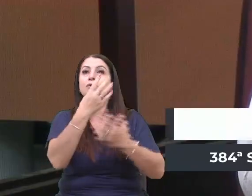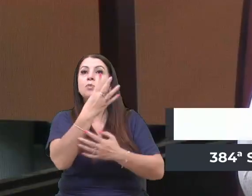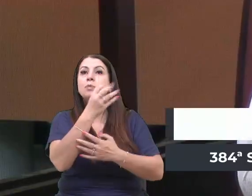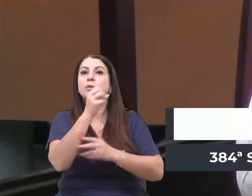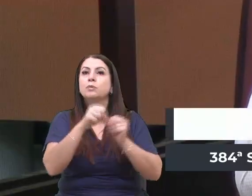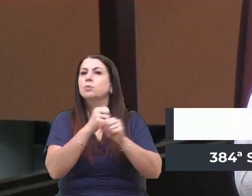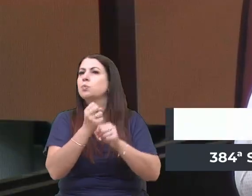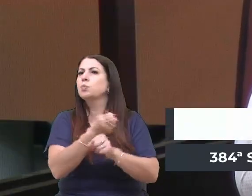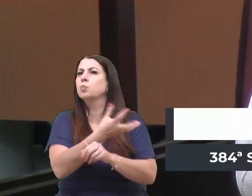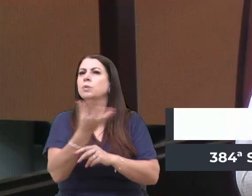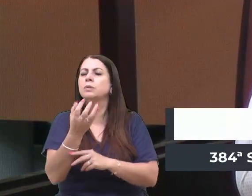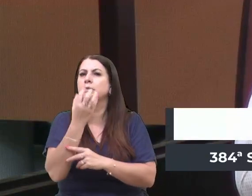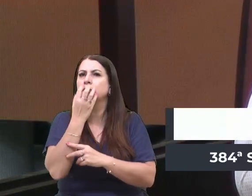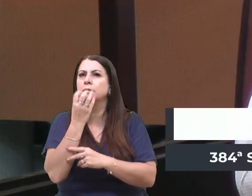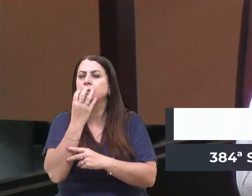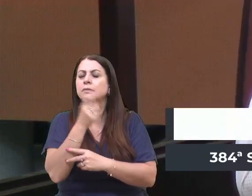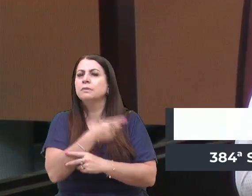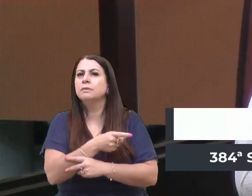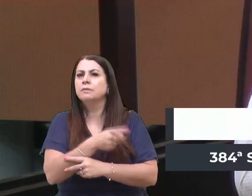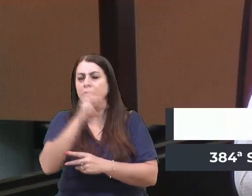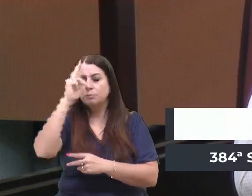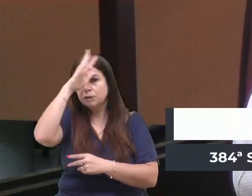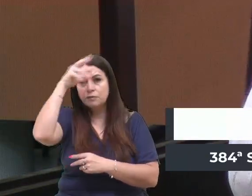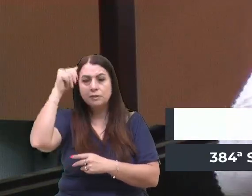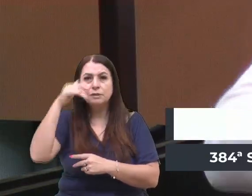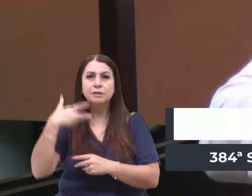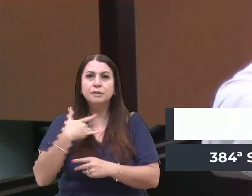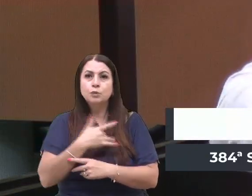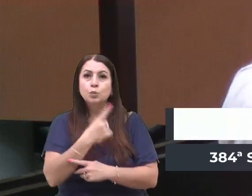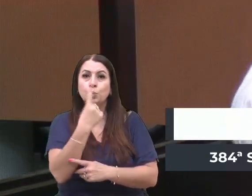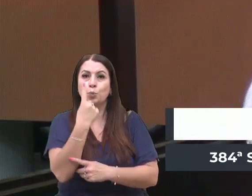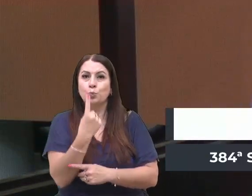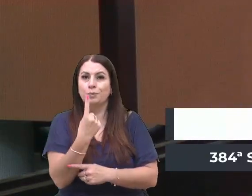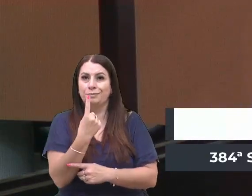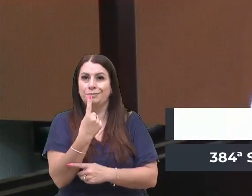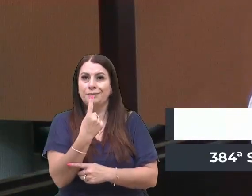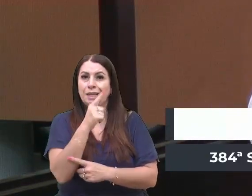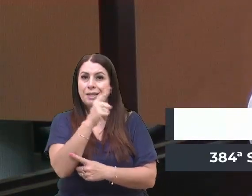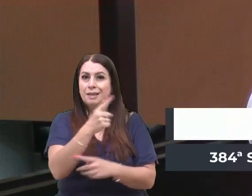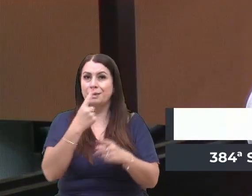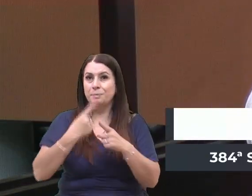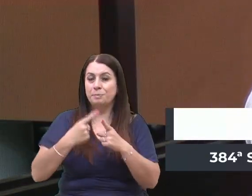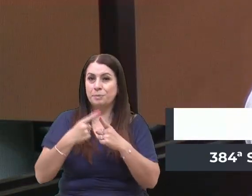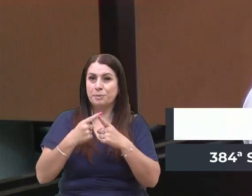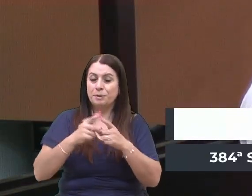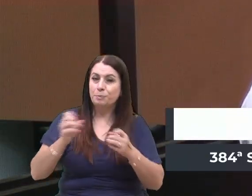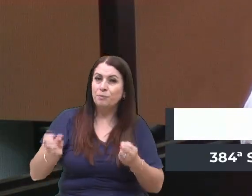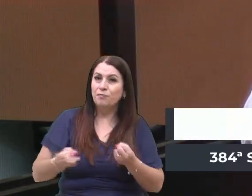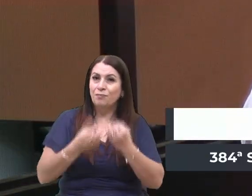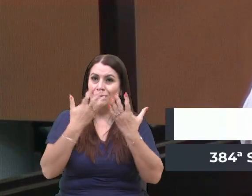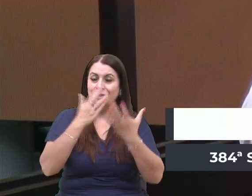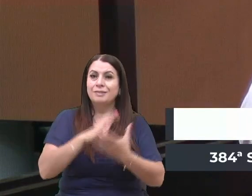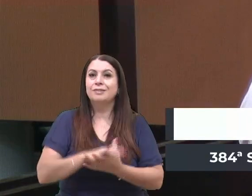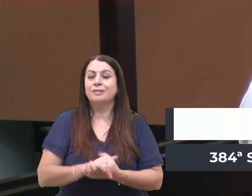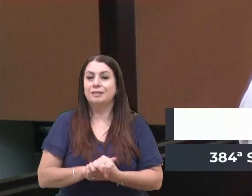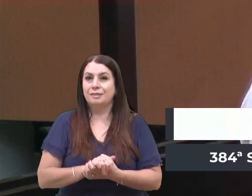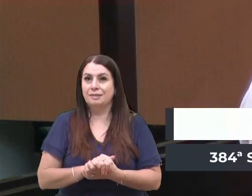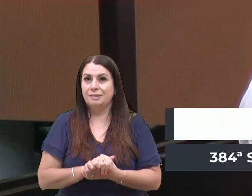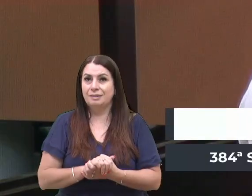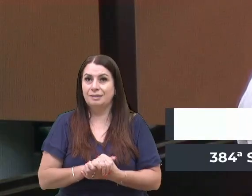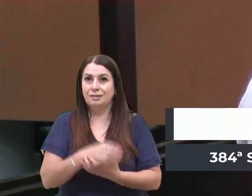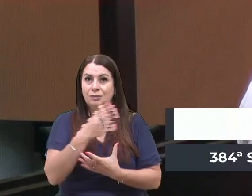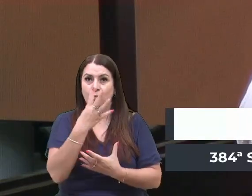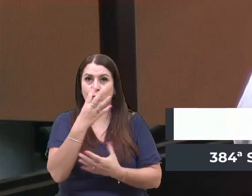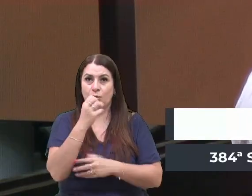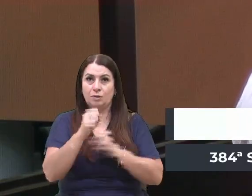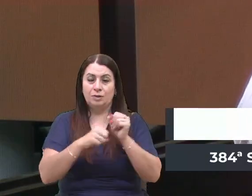vereador Cadore, aqui, prefeitos, na saúde? 1. Lá porque era para comemorar os 40 anos